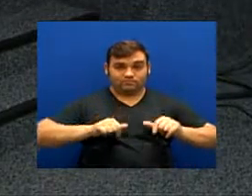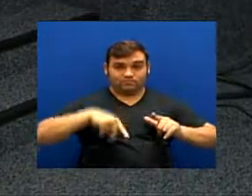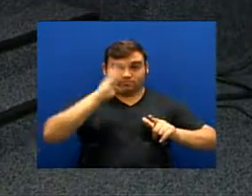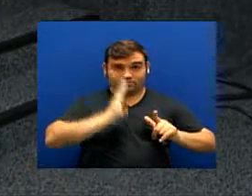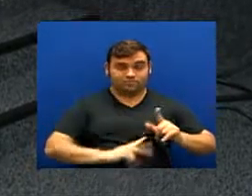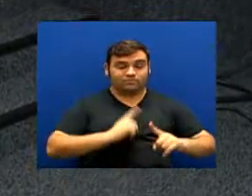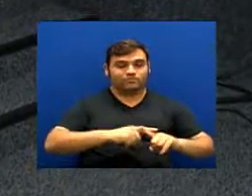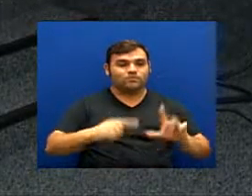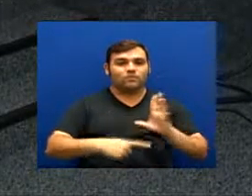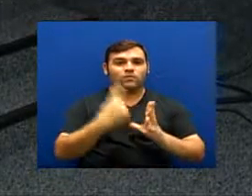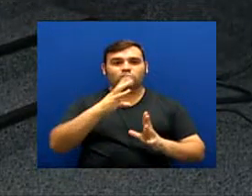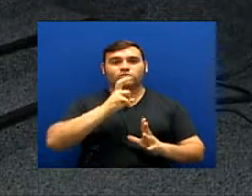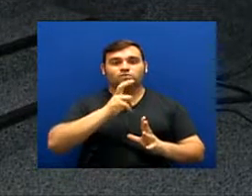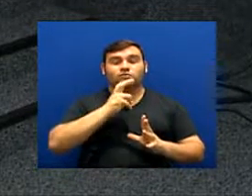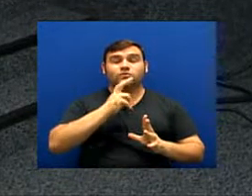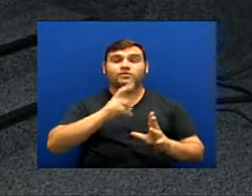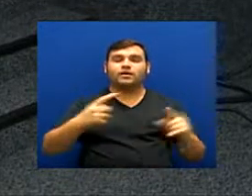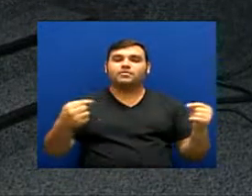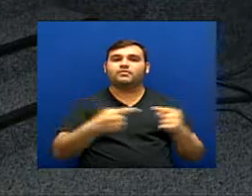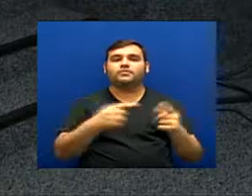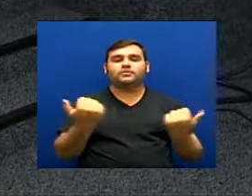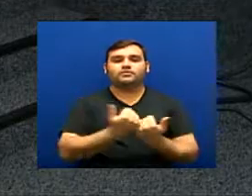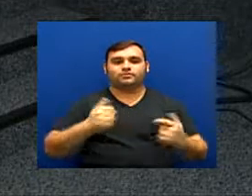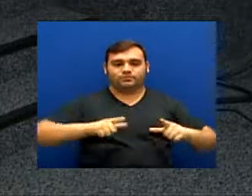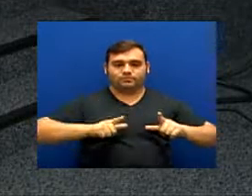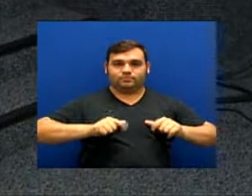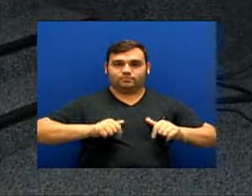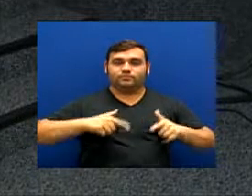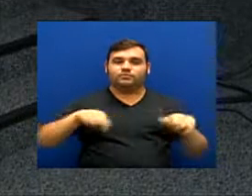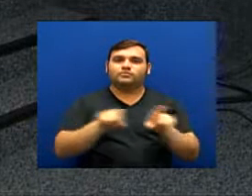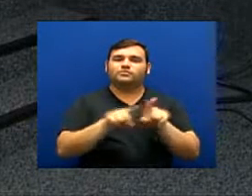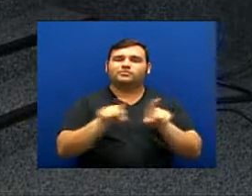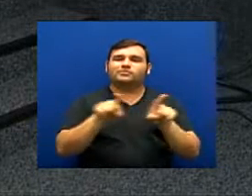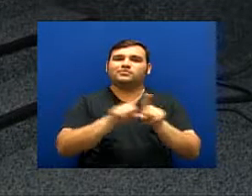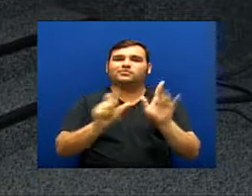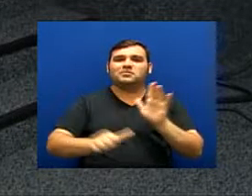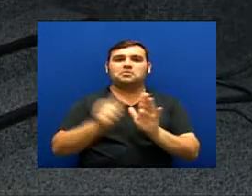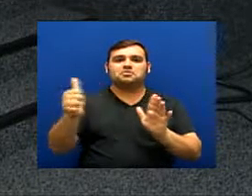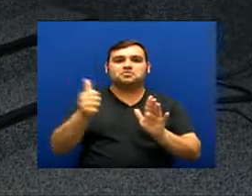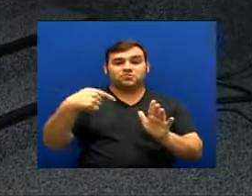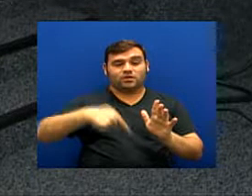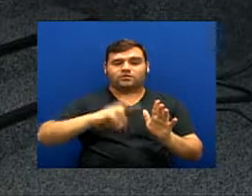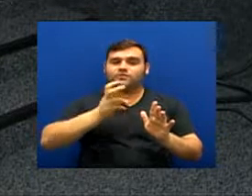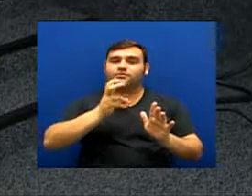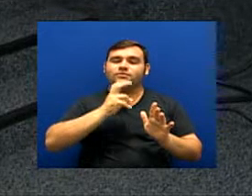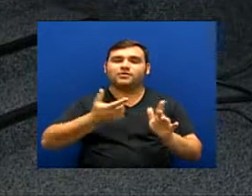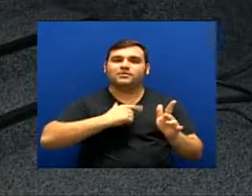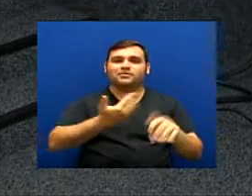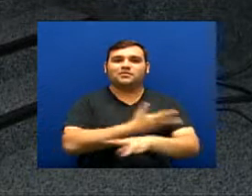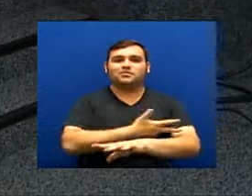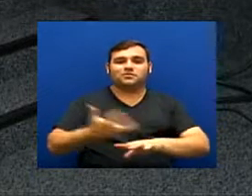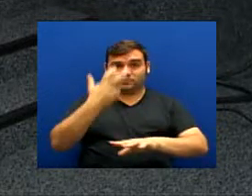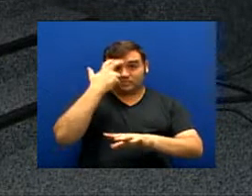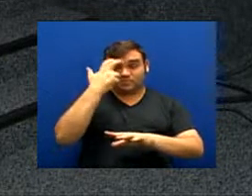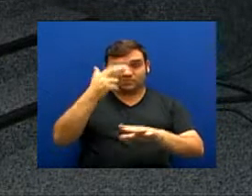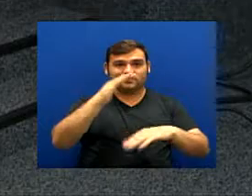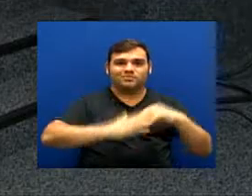e só a eternidade vai revelar quantas vidas, quantas pessoas. Portanto, receba nossa modesta homenagem,